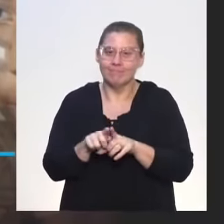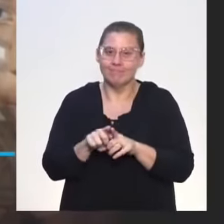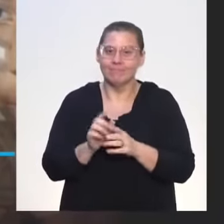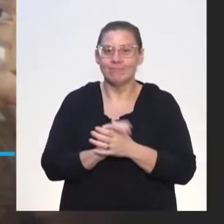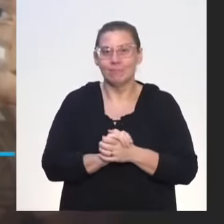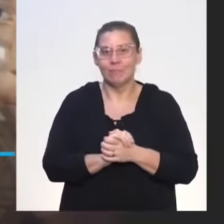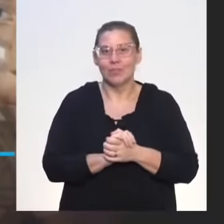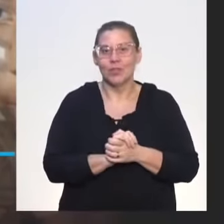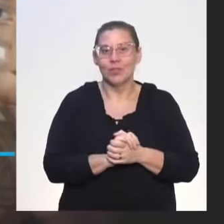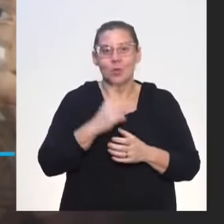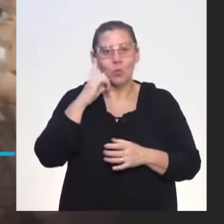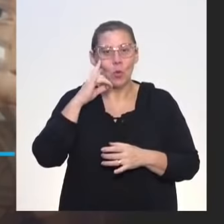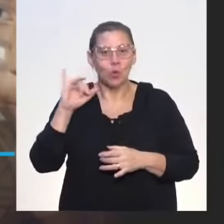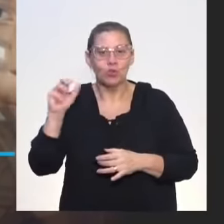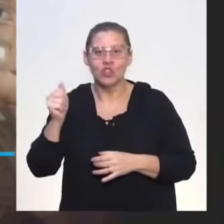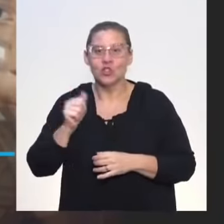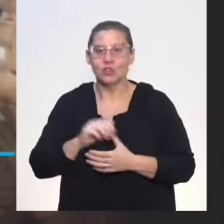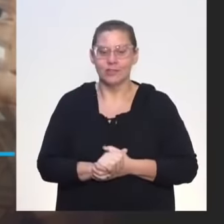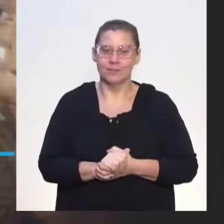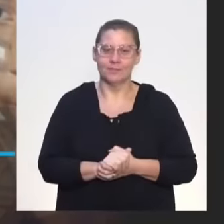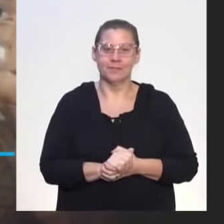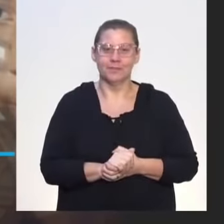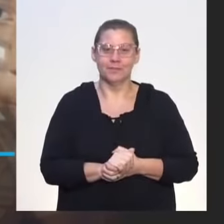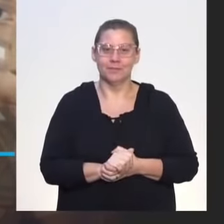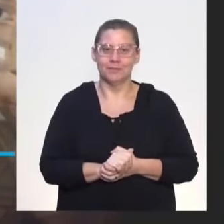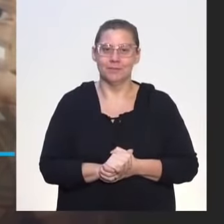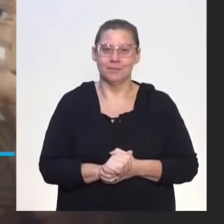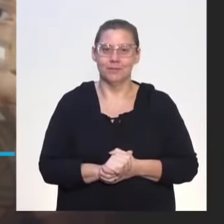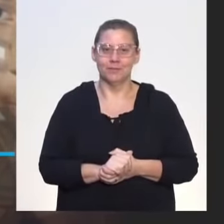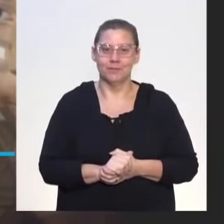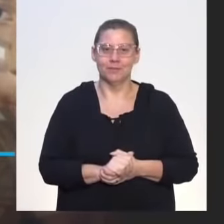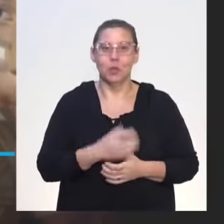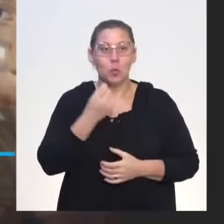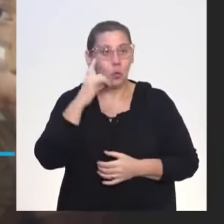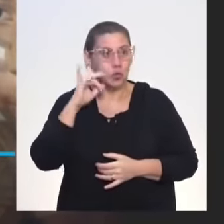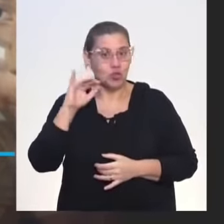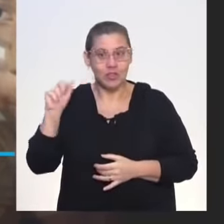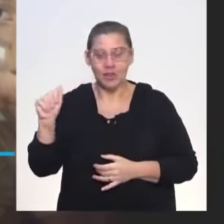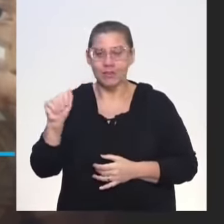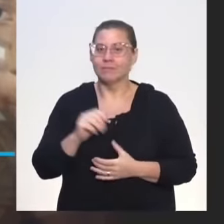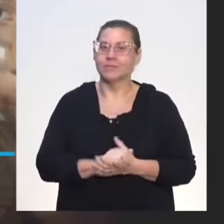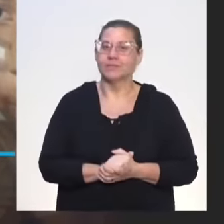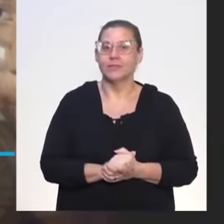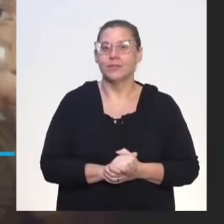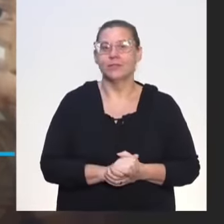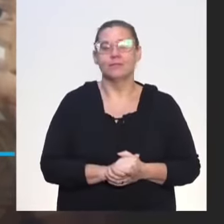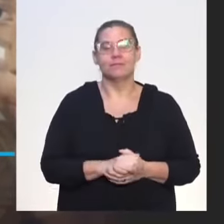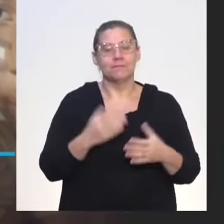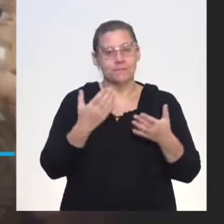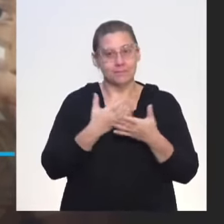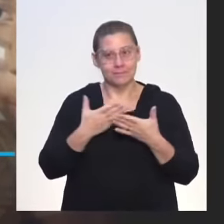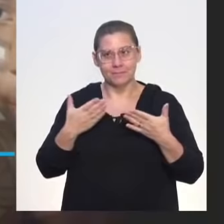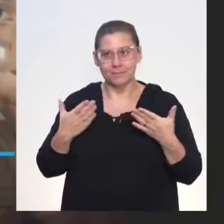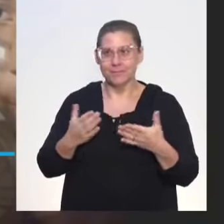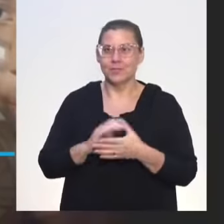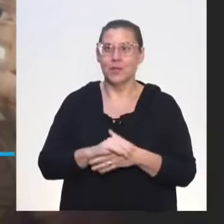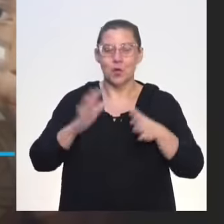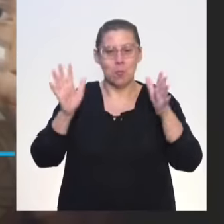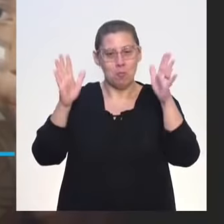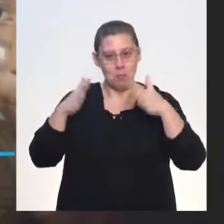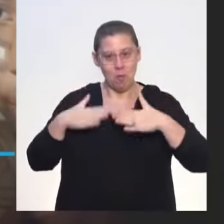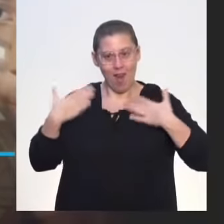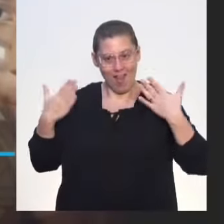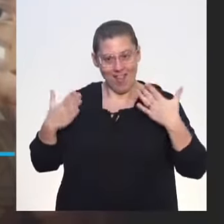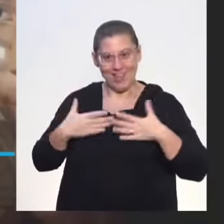língua Munduruku, bom dia, a gente diz assim: ui kabiá, dizer bom dia. Então, bom dia a todos vocês. Uma alegria estar